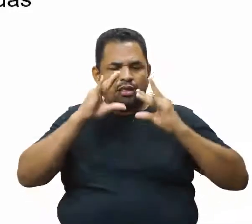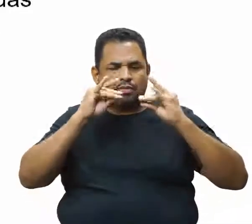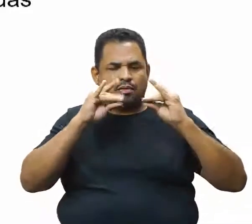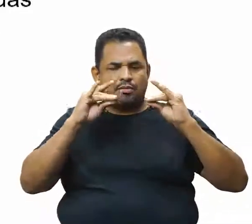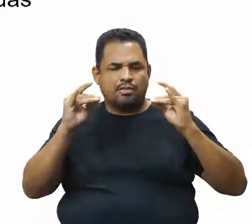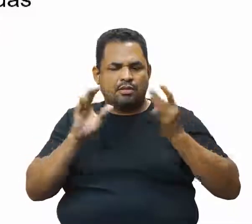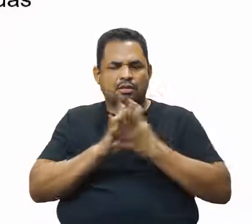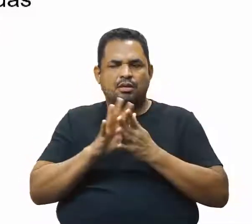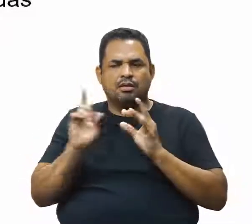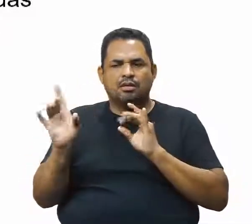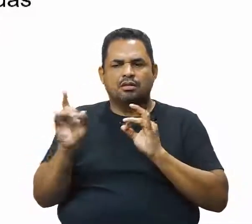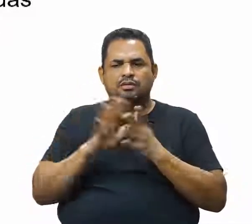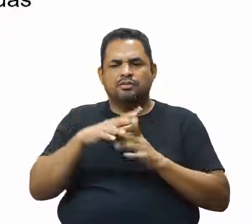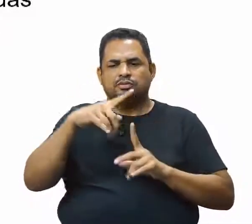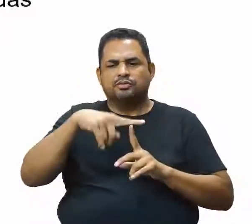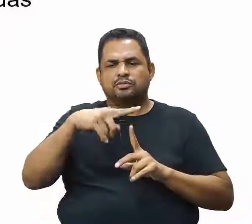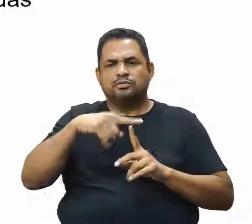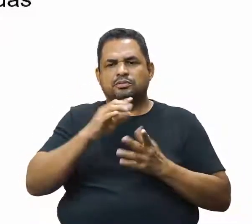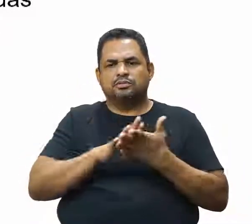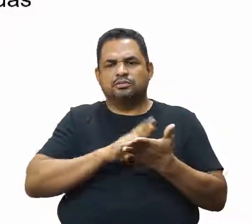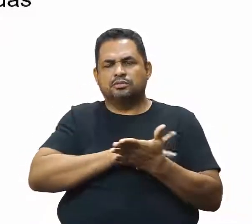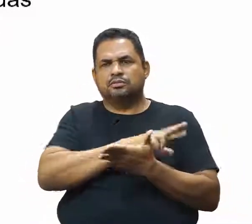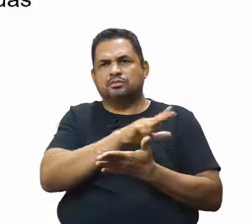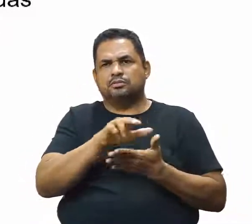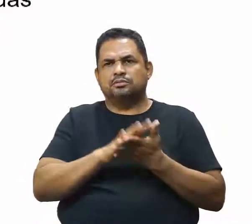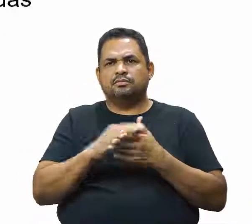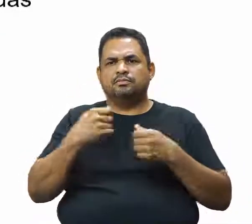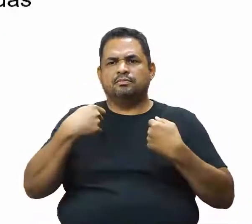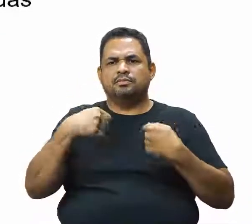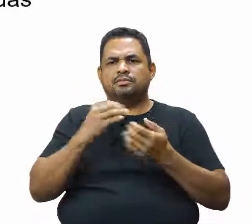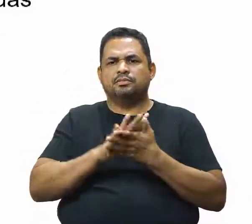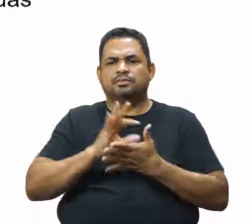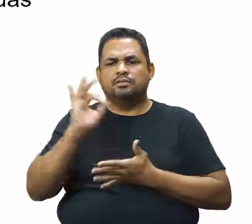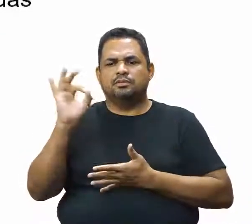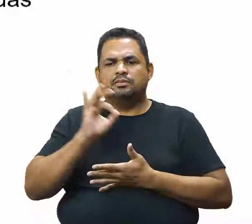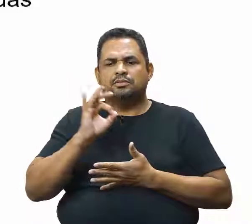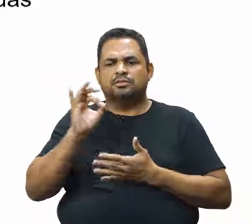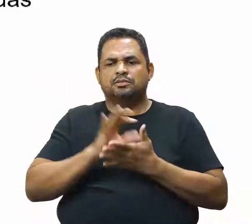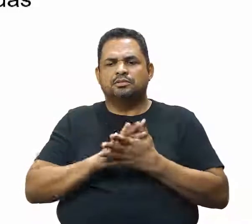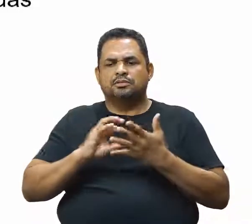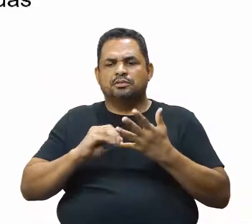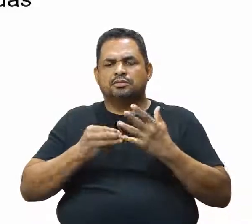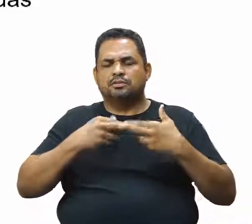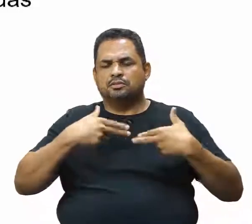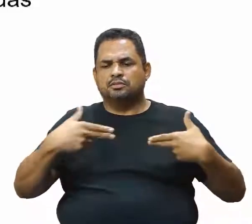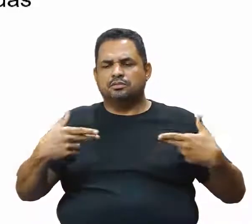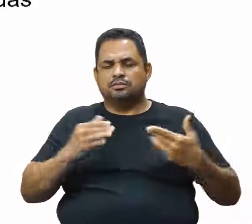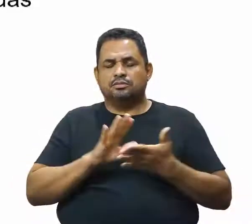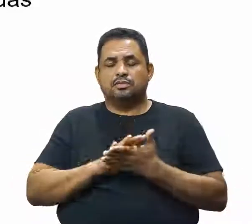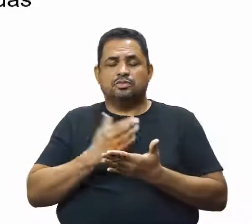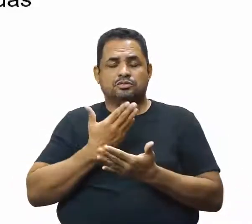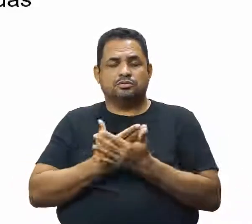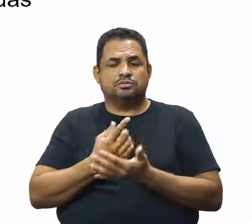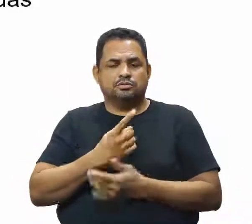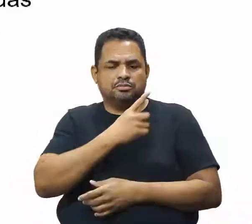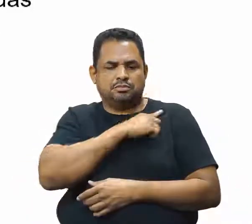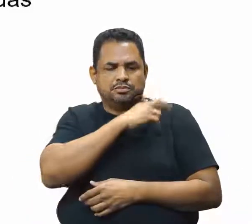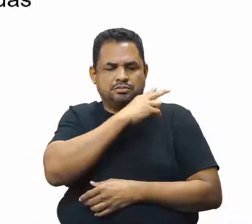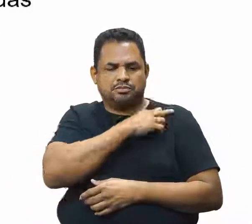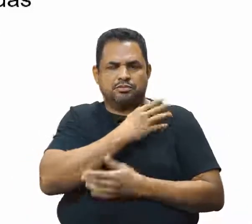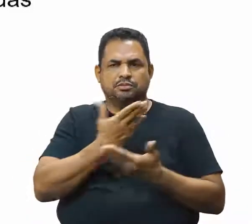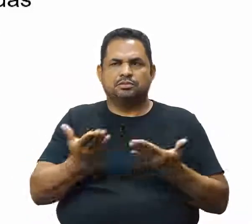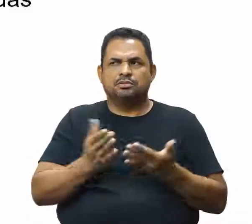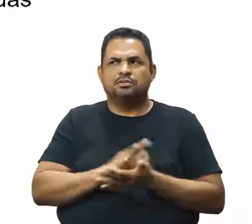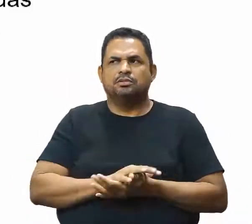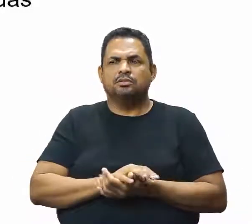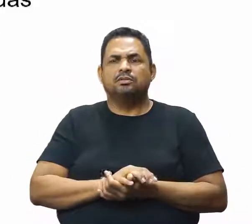cada espécie, e dentro da espécie temos variedades, nós temos uma porcentagem de grãos, que nós vimos isso nas aulas lá do 1º e 2º ano,